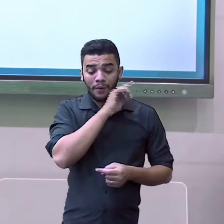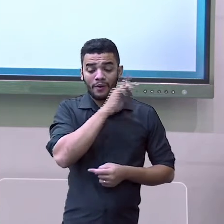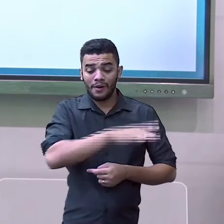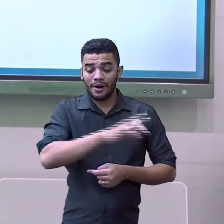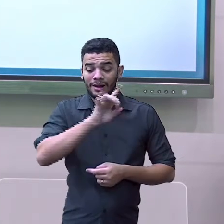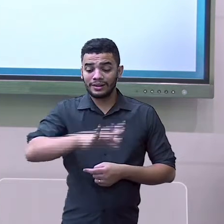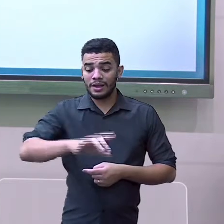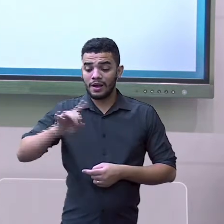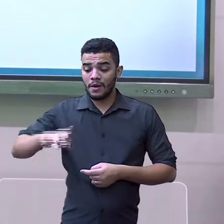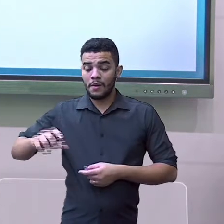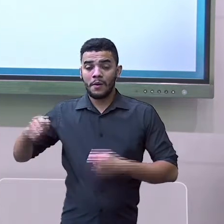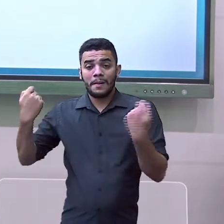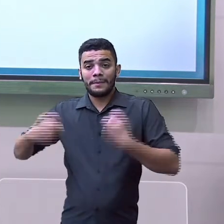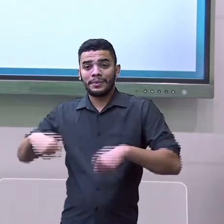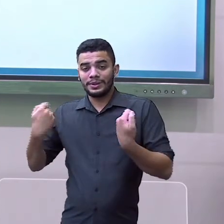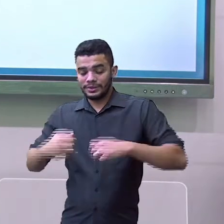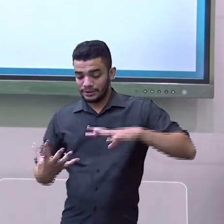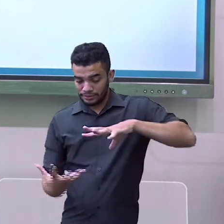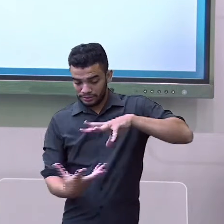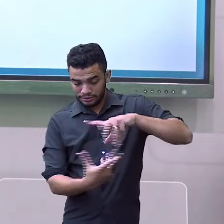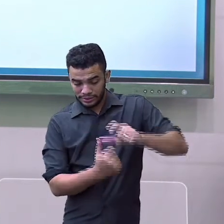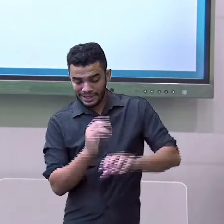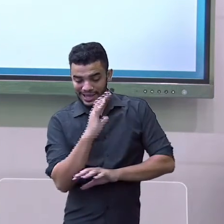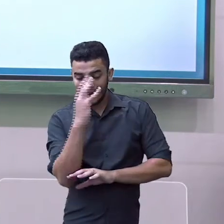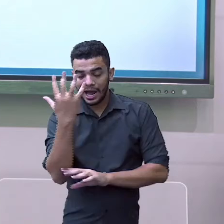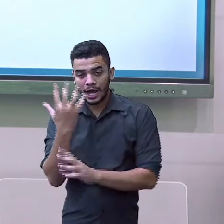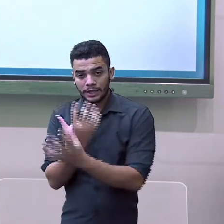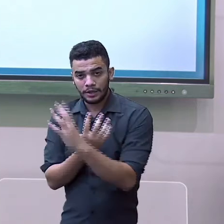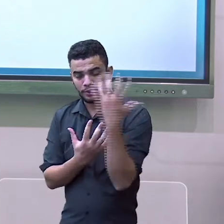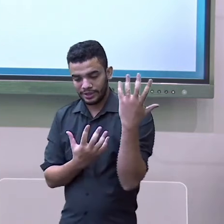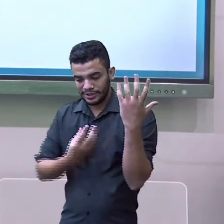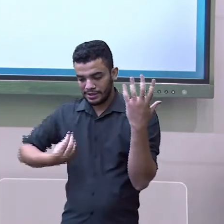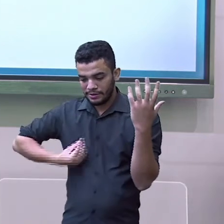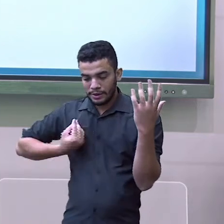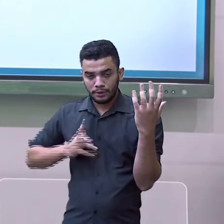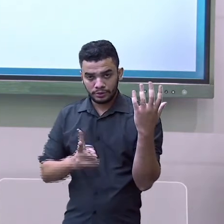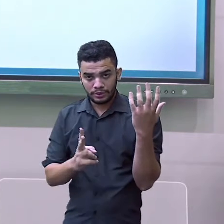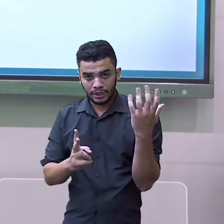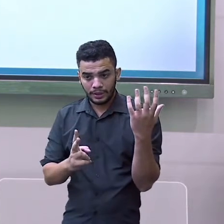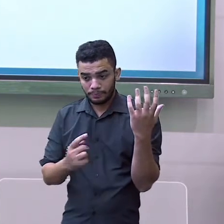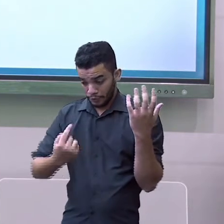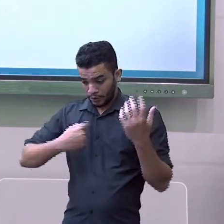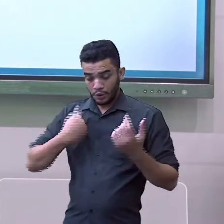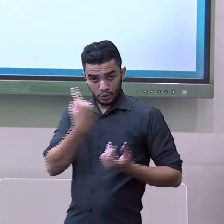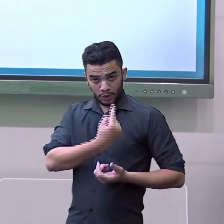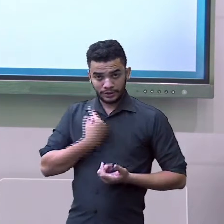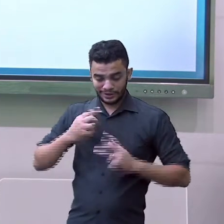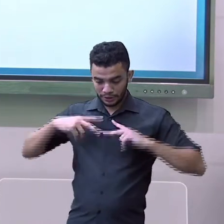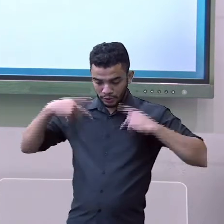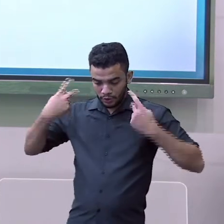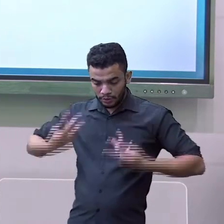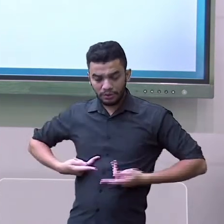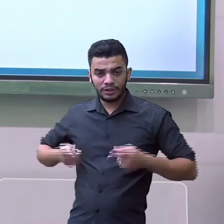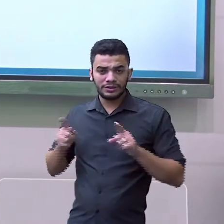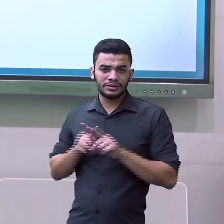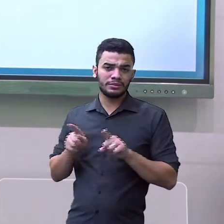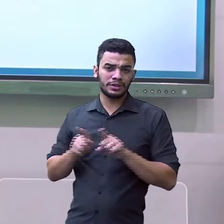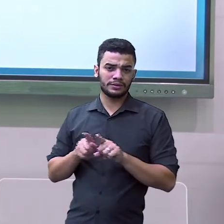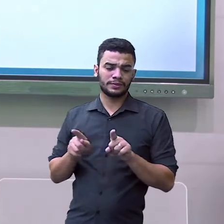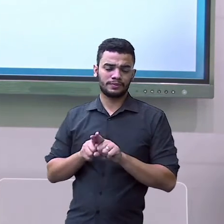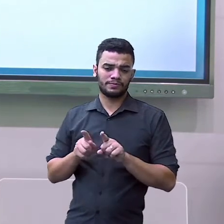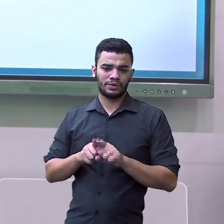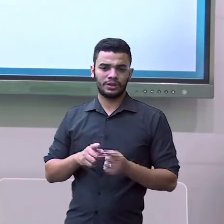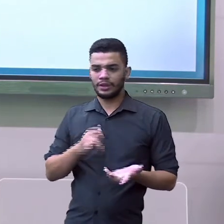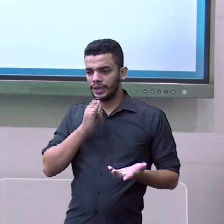dependemos para a nossa sobrevivência, uma vez que os recursos naturais são os produtos da terra,